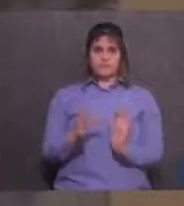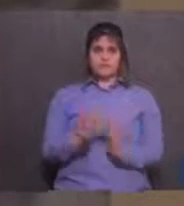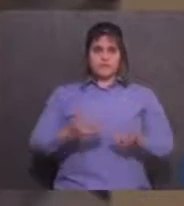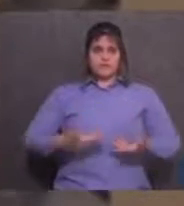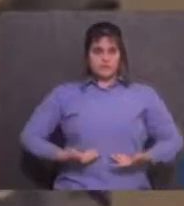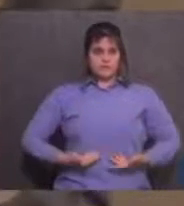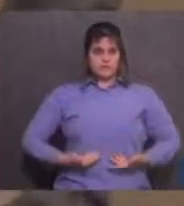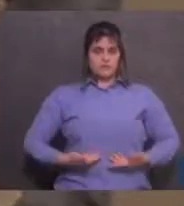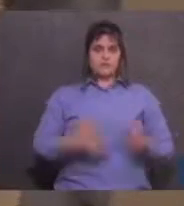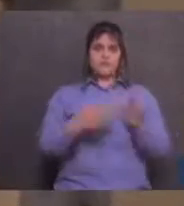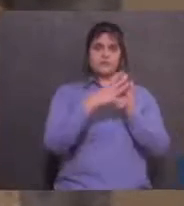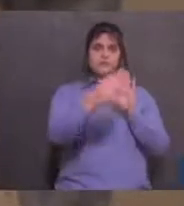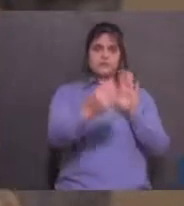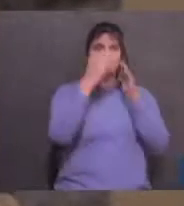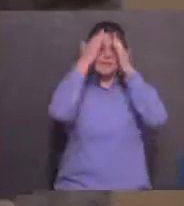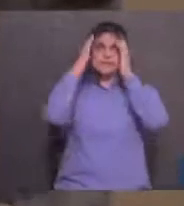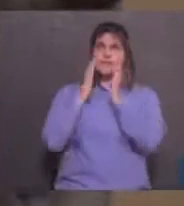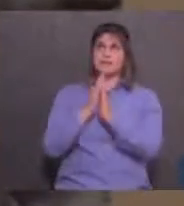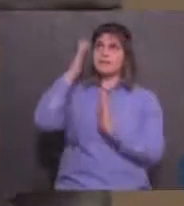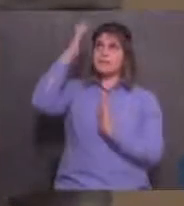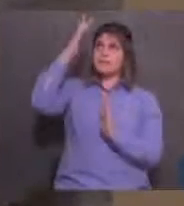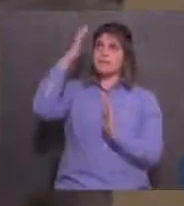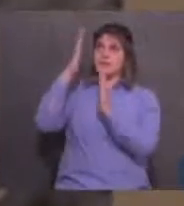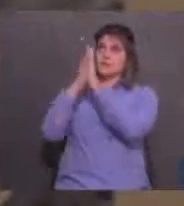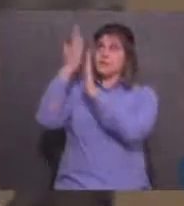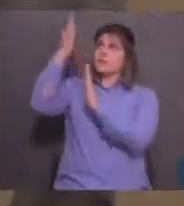vosso ventre, Jesus.